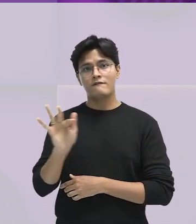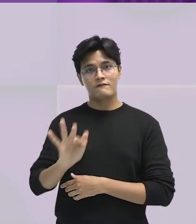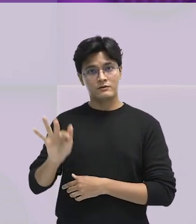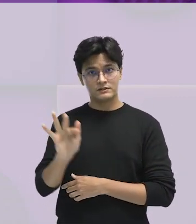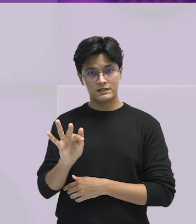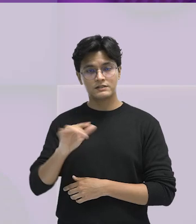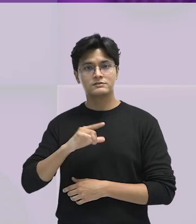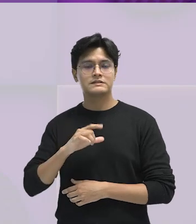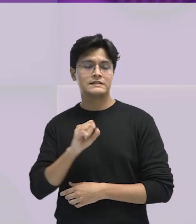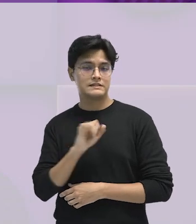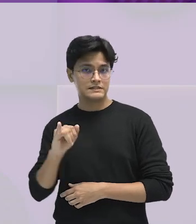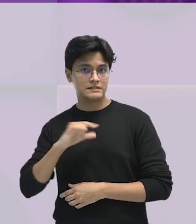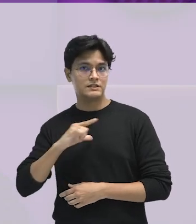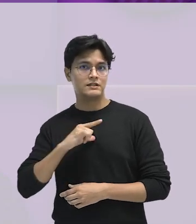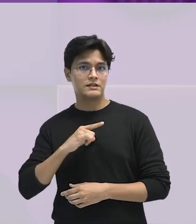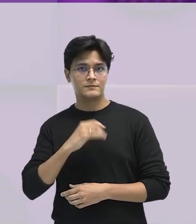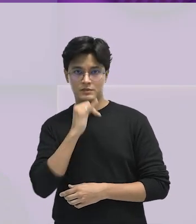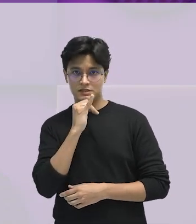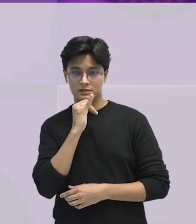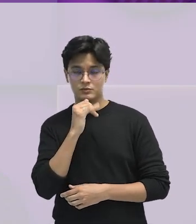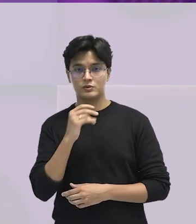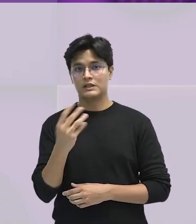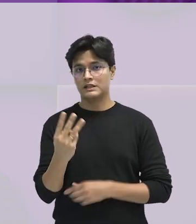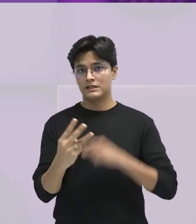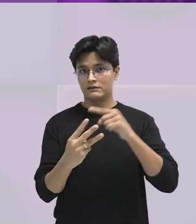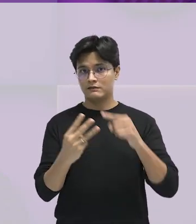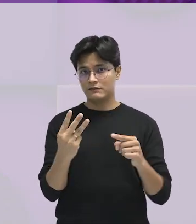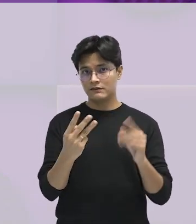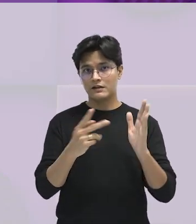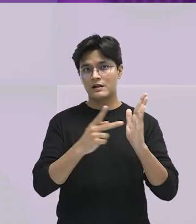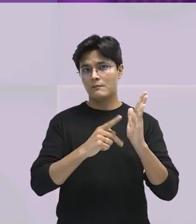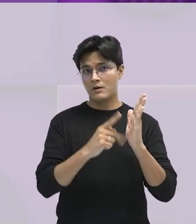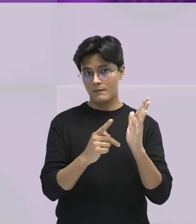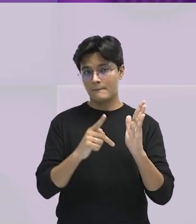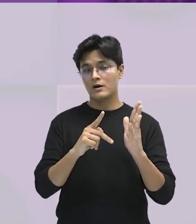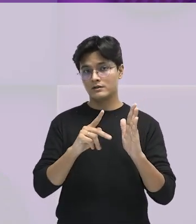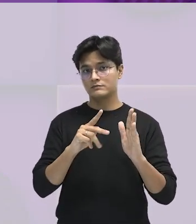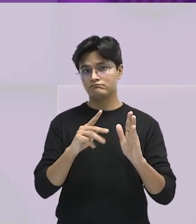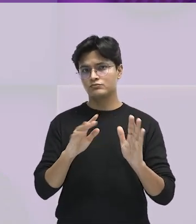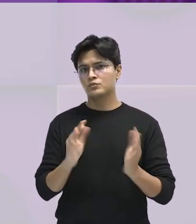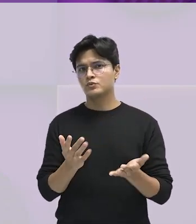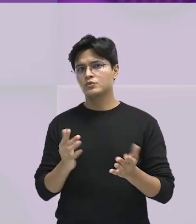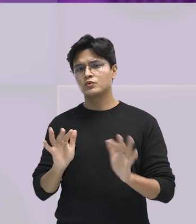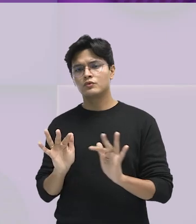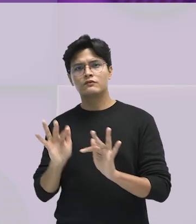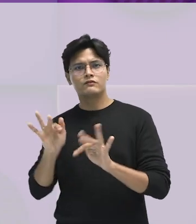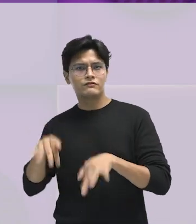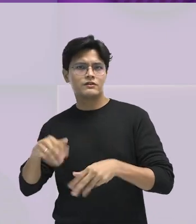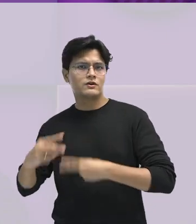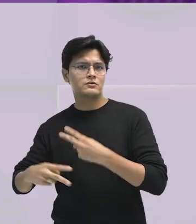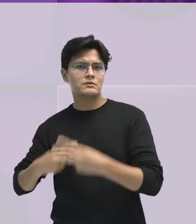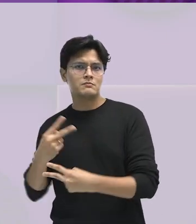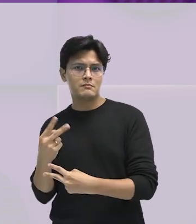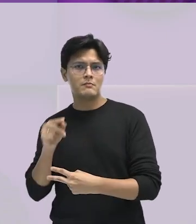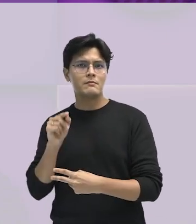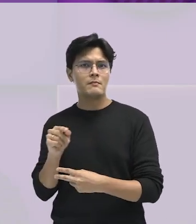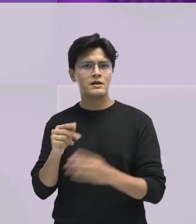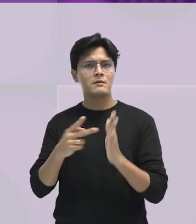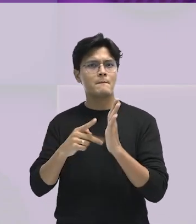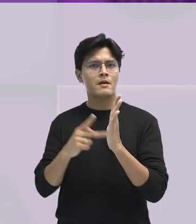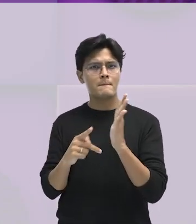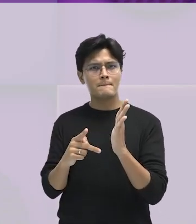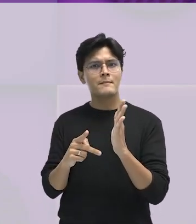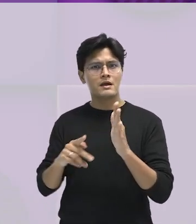exemplo, 3 notas, qual vai ser a sua média ali no final do bimestre ou no final do período,